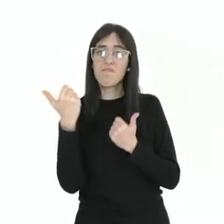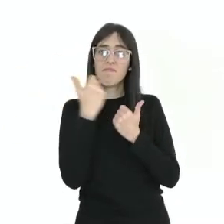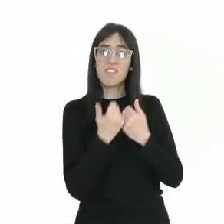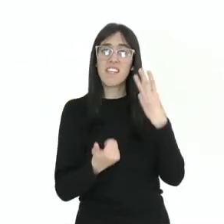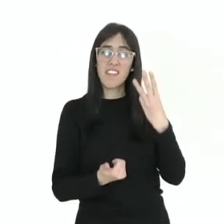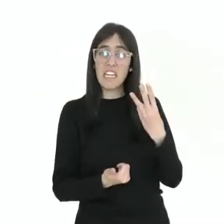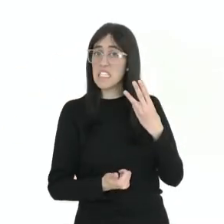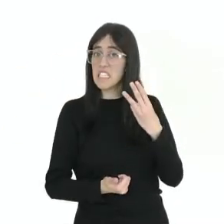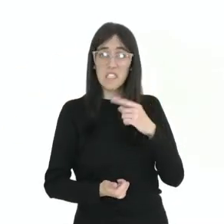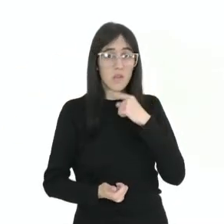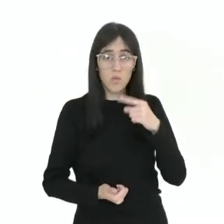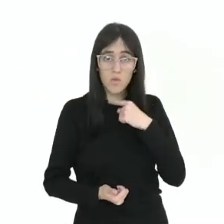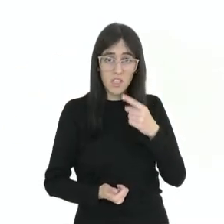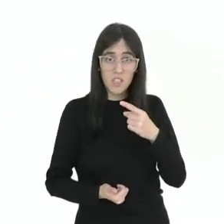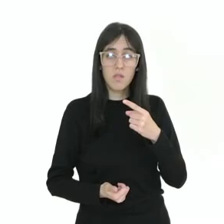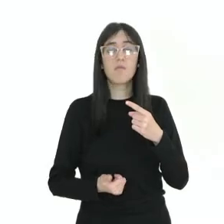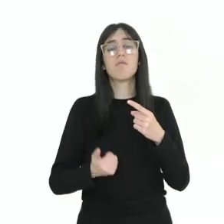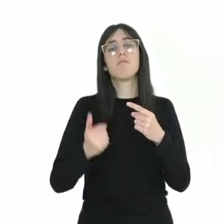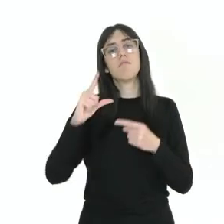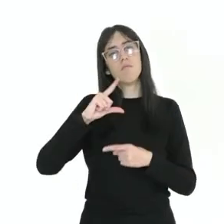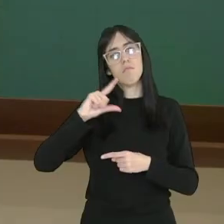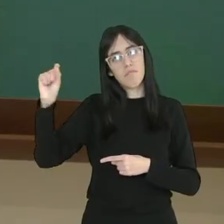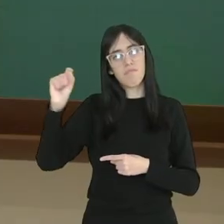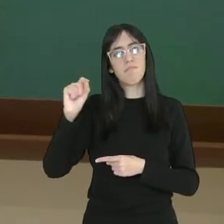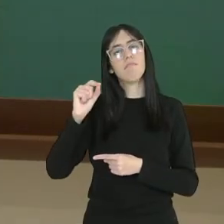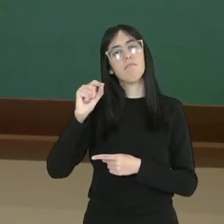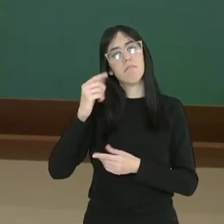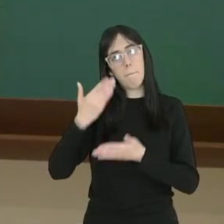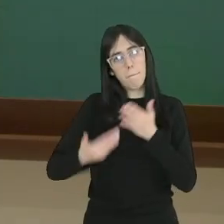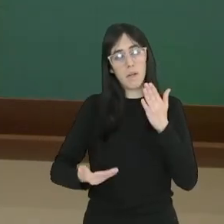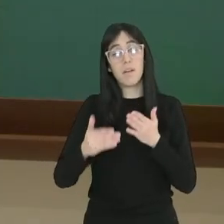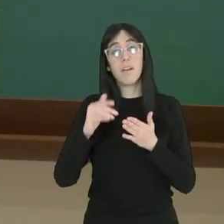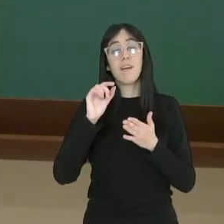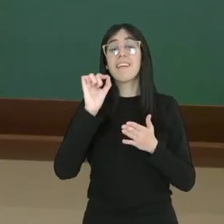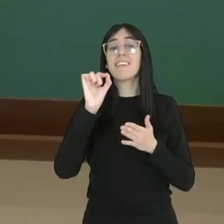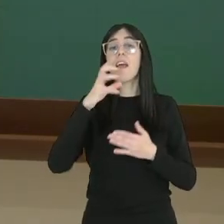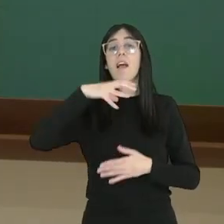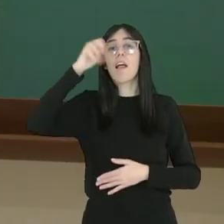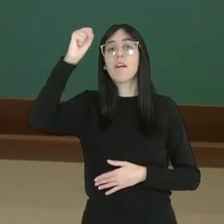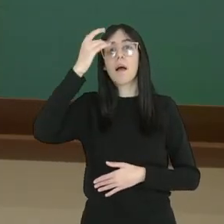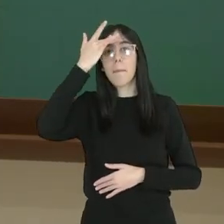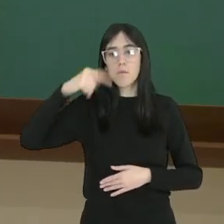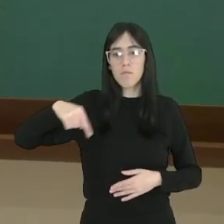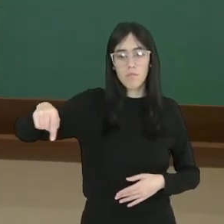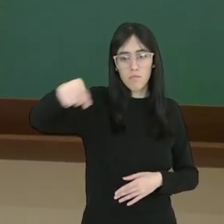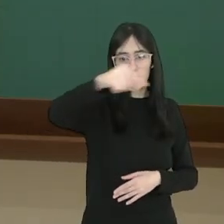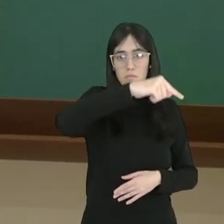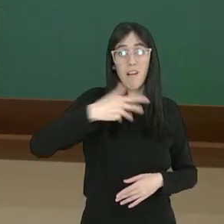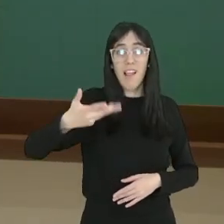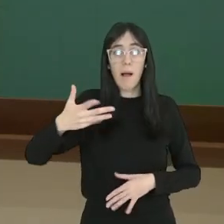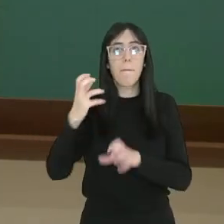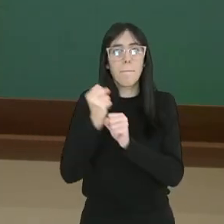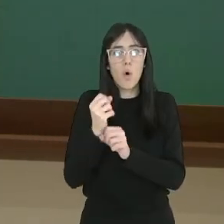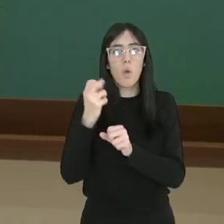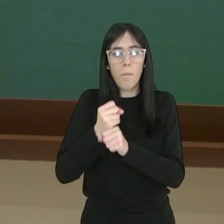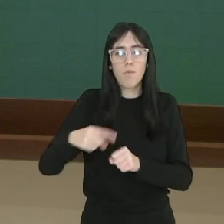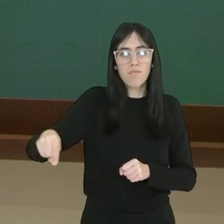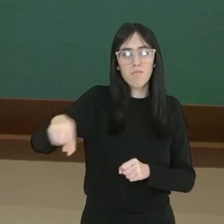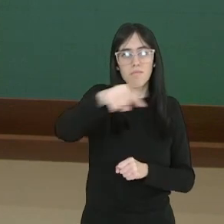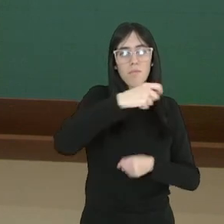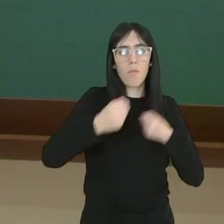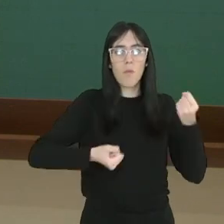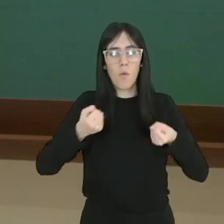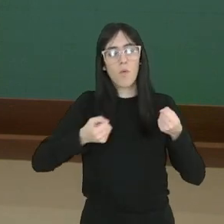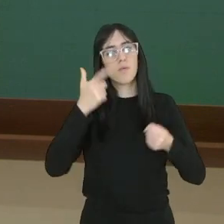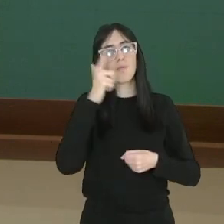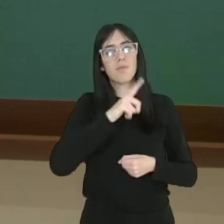o jogo quem realizar mais corridas. Realizando mais corridas, eu tenho mais pontos e com isso minha equipe é a vencedora ao